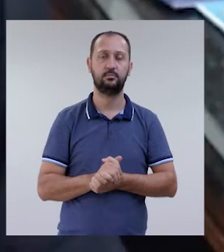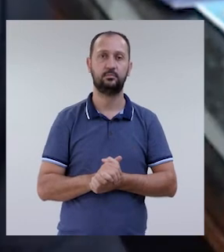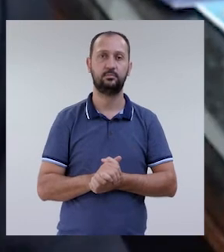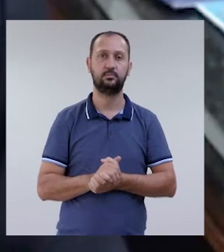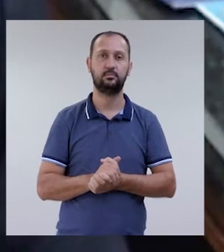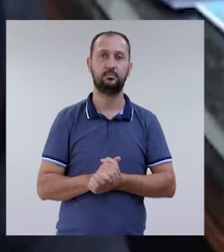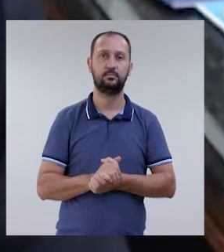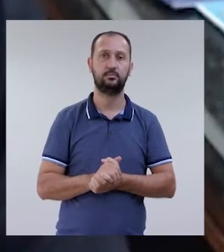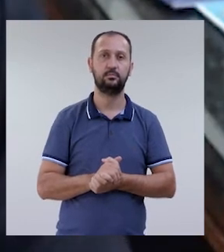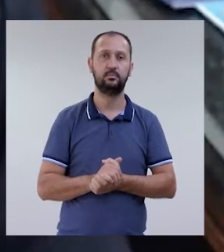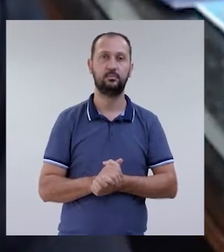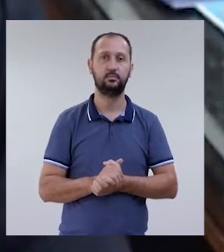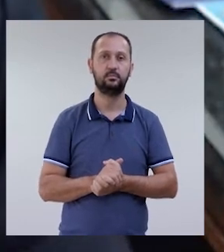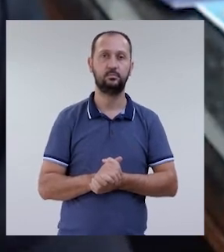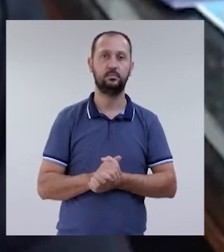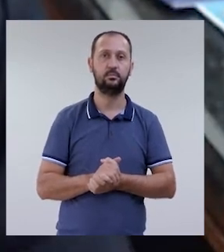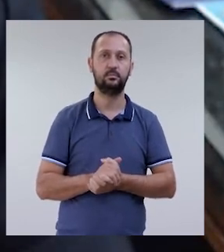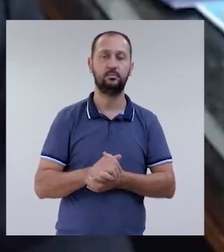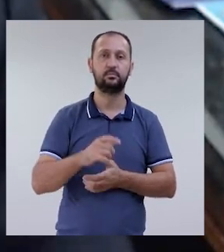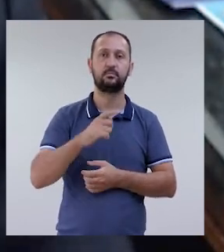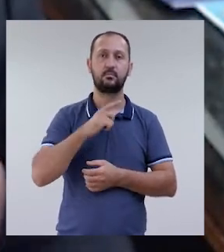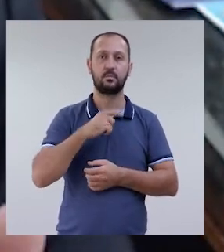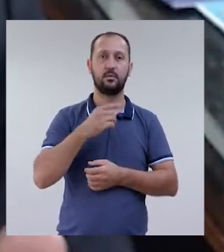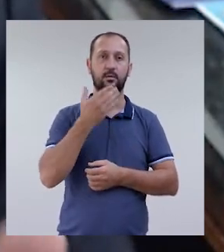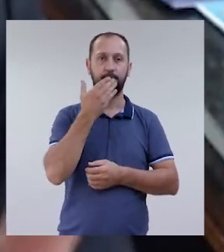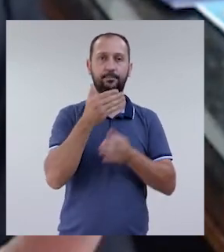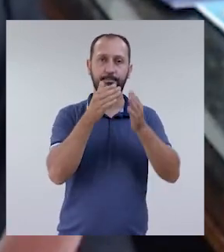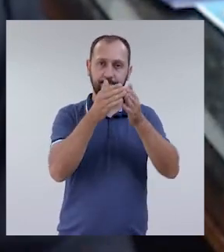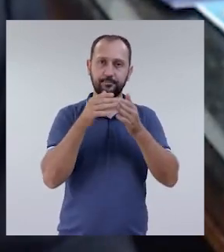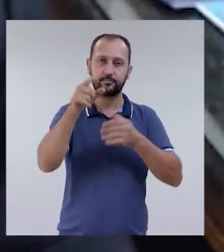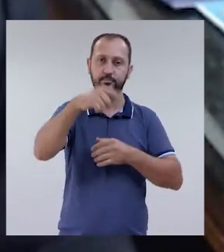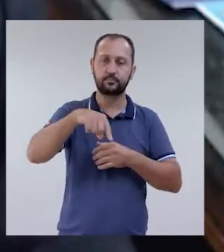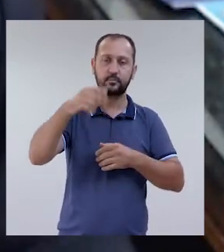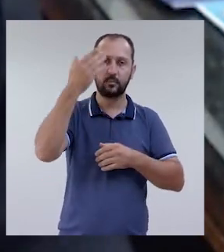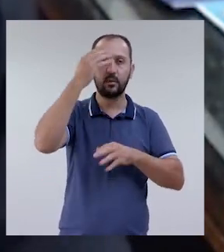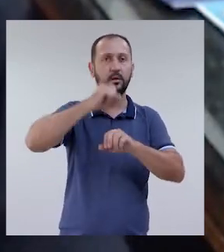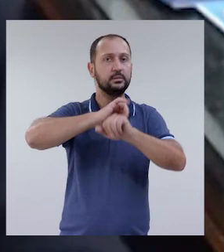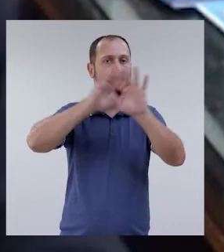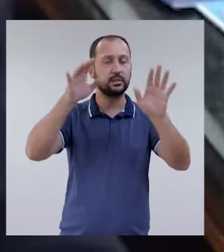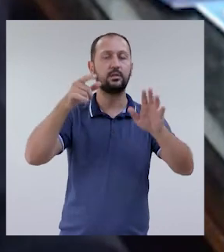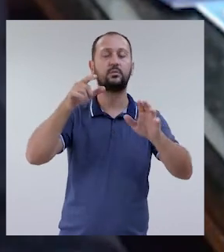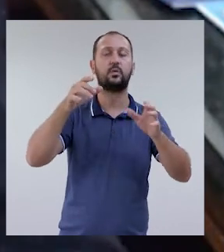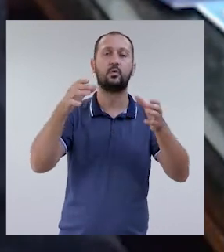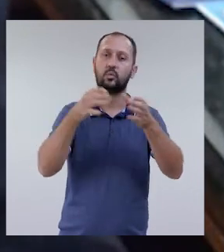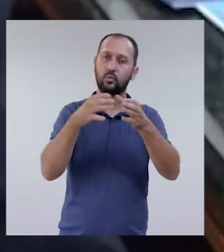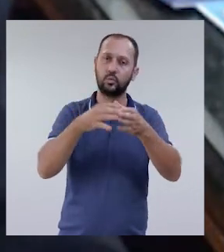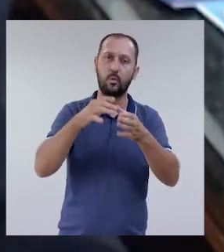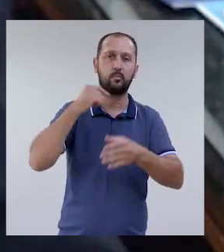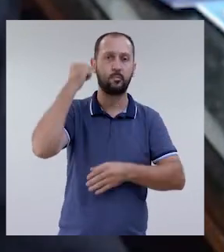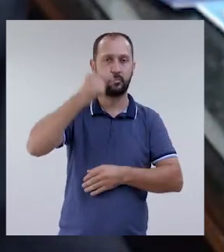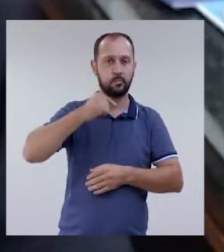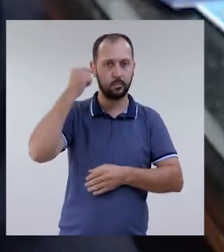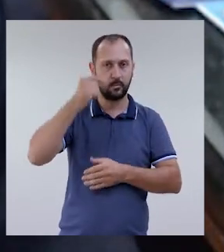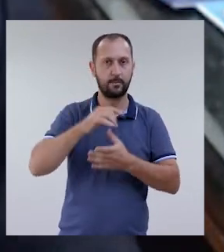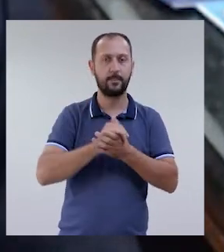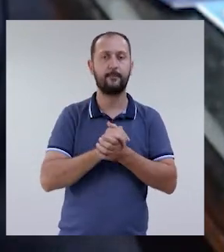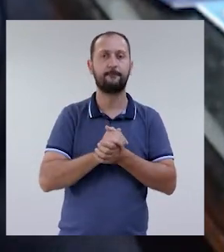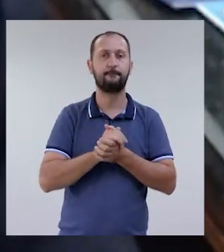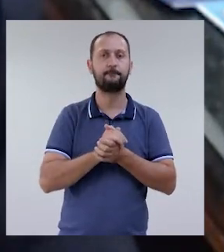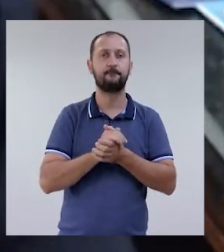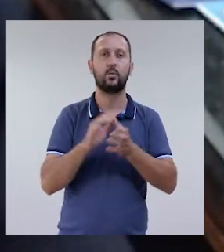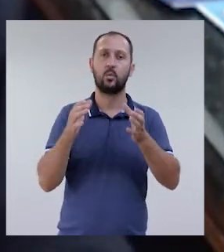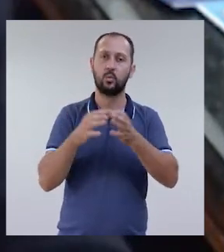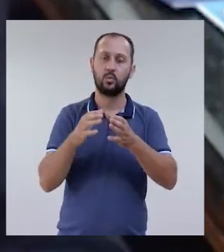Então, teremos agora, isso aí nós pedimos até a compreensão dos senhores advogados,